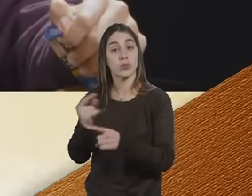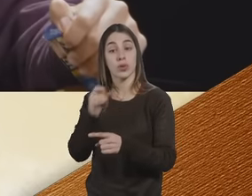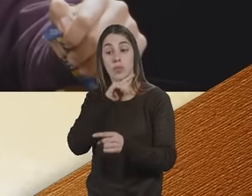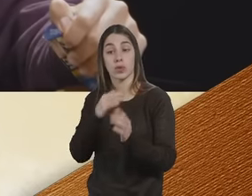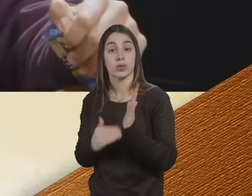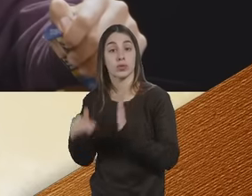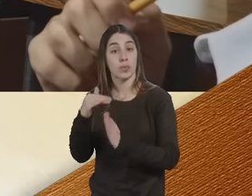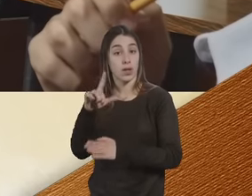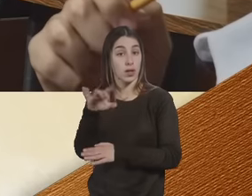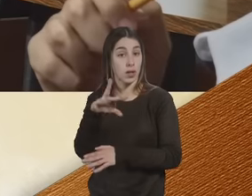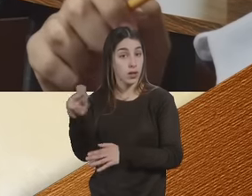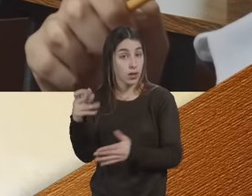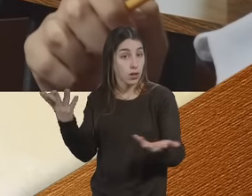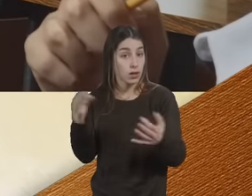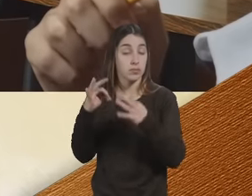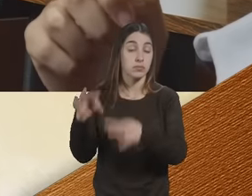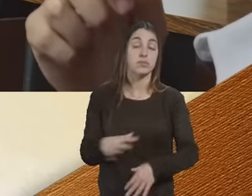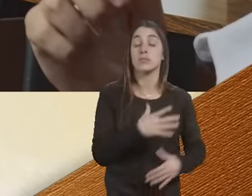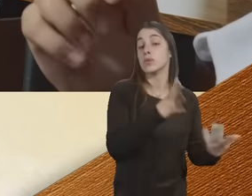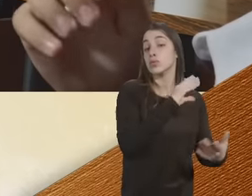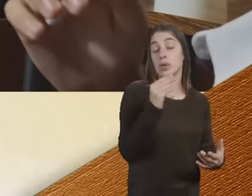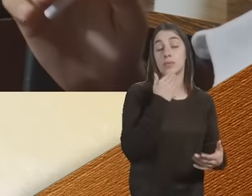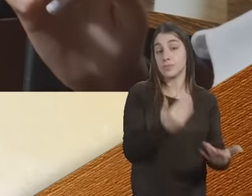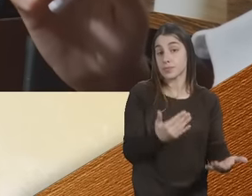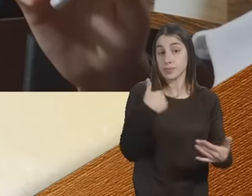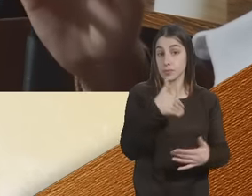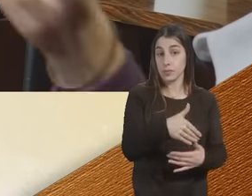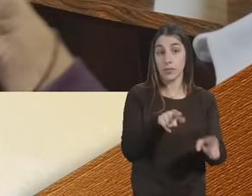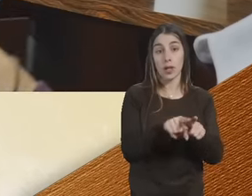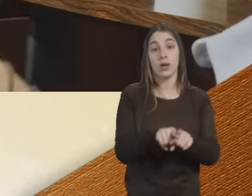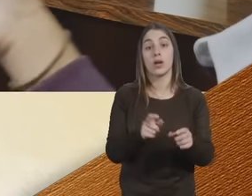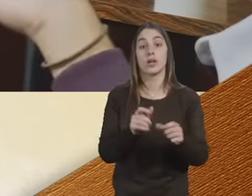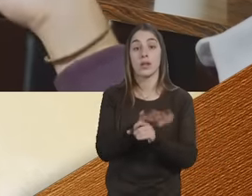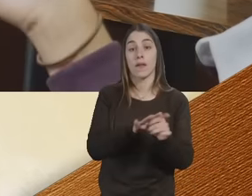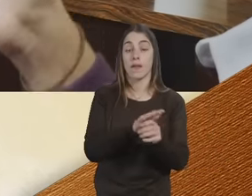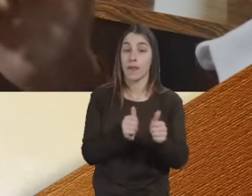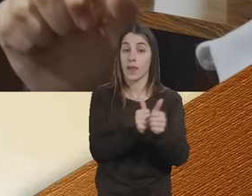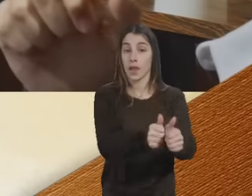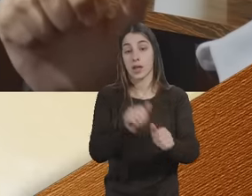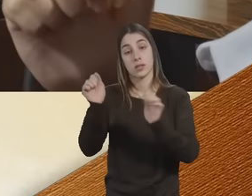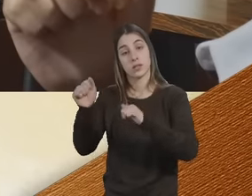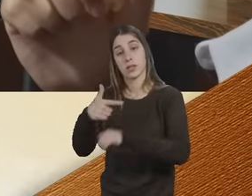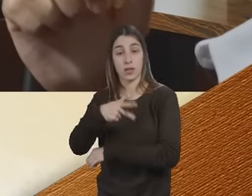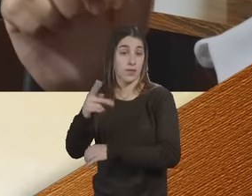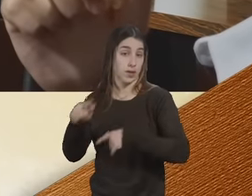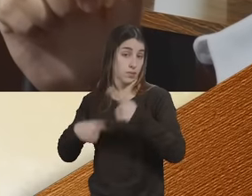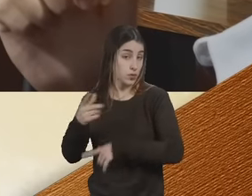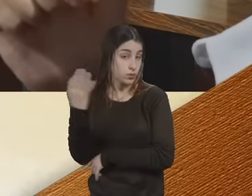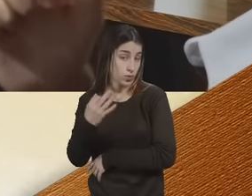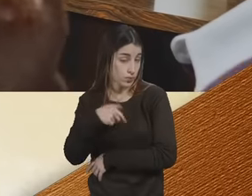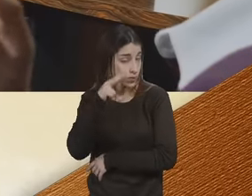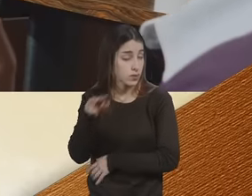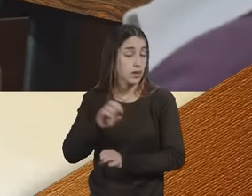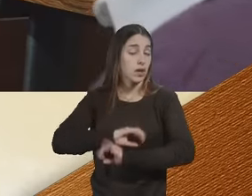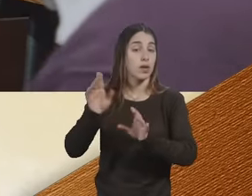semana. Ok. Pronto, João, muito obrigado. Vamos continuar a acompanhar o caso de perto, certo? Pronto, na televisão, se der depois do gordo, eu vejo. Okay.